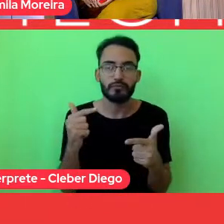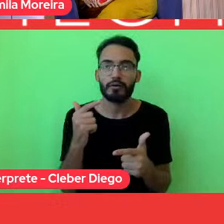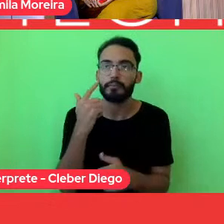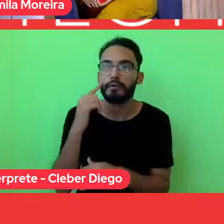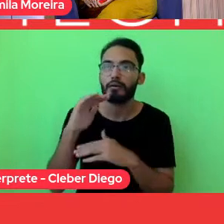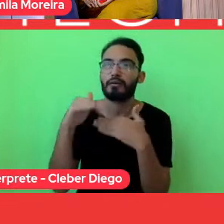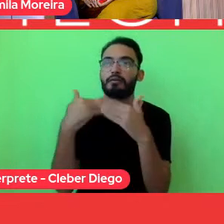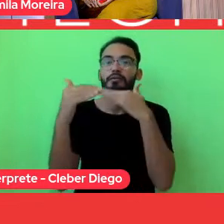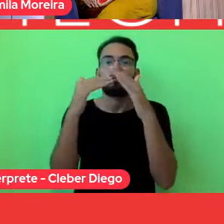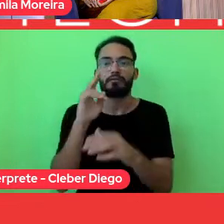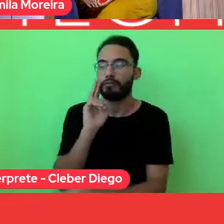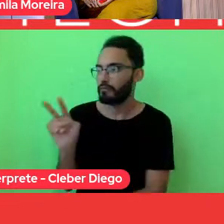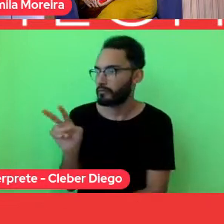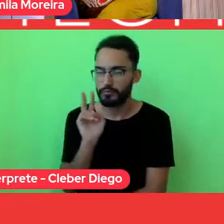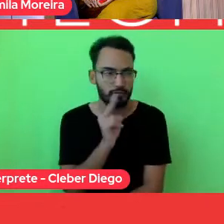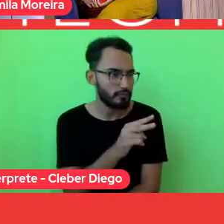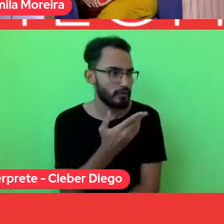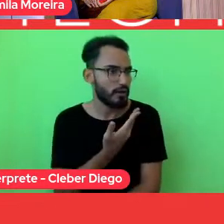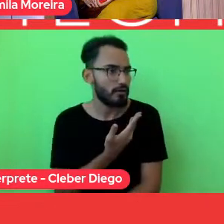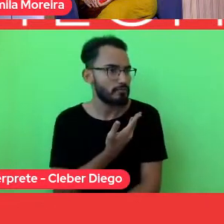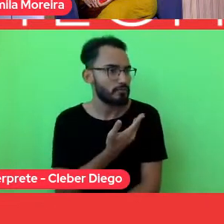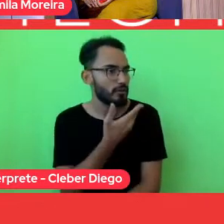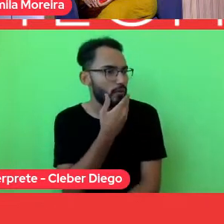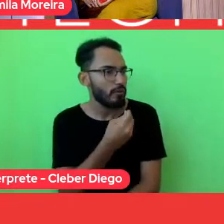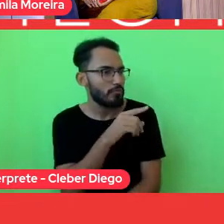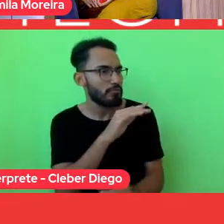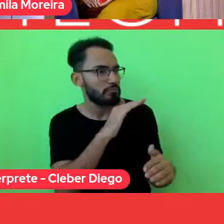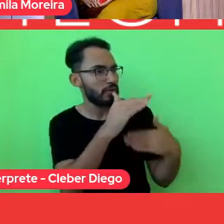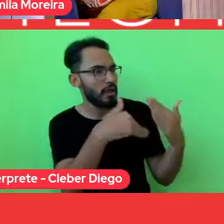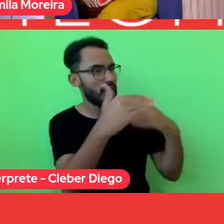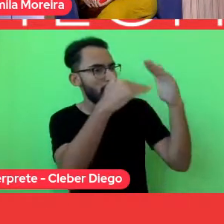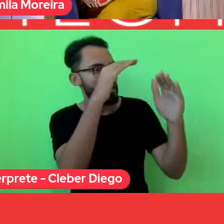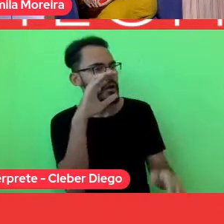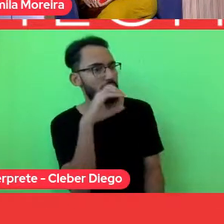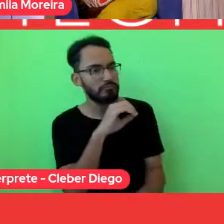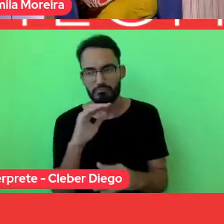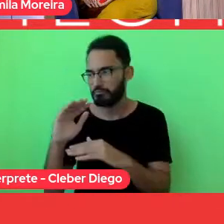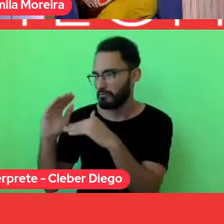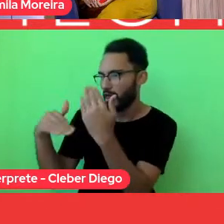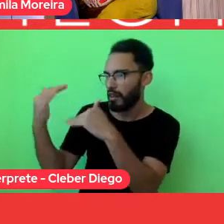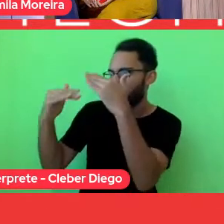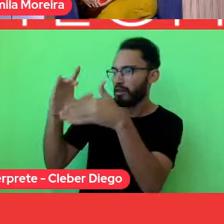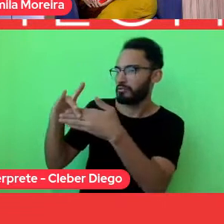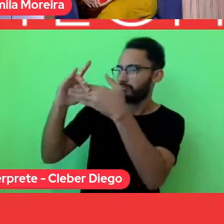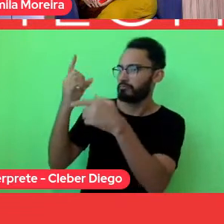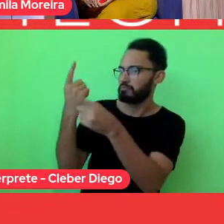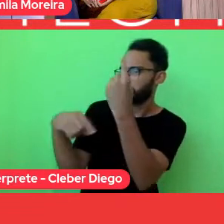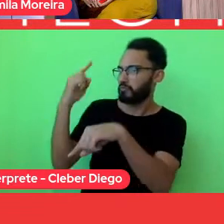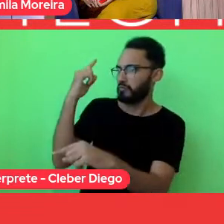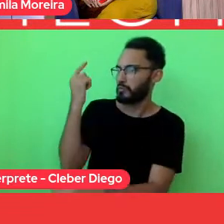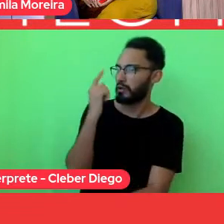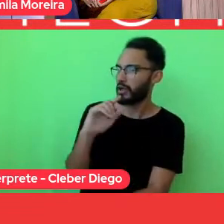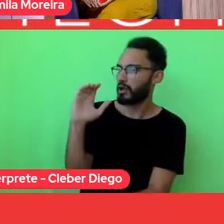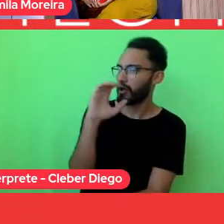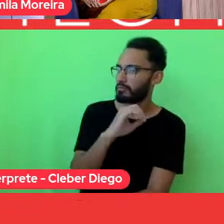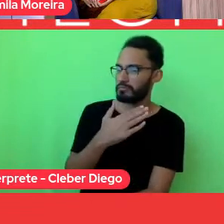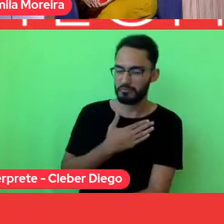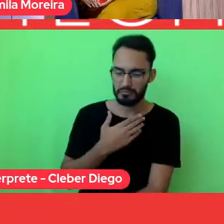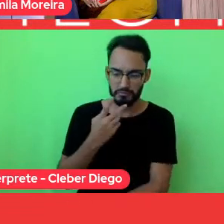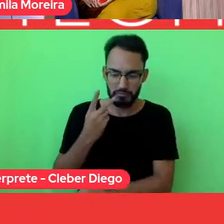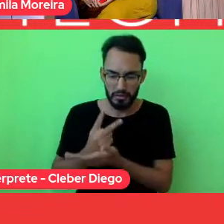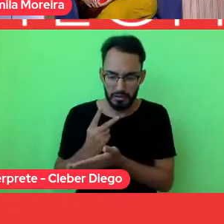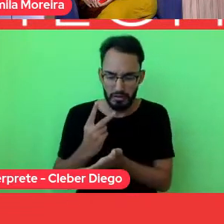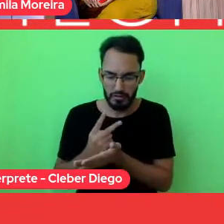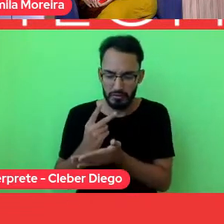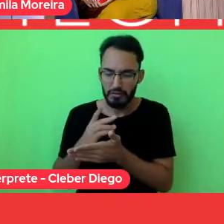vê os seus colegas homens subindo de cargo, ocupando os cargos, e simplesmente por uma questão de liderança. A liderança não te